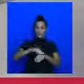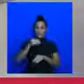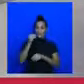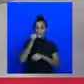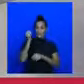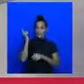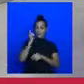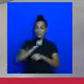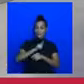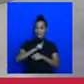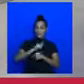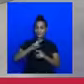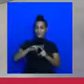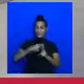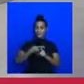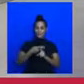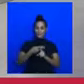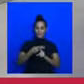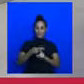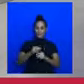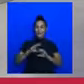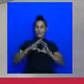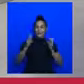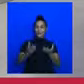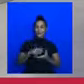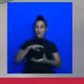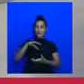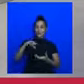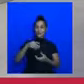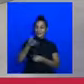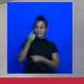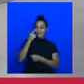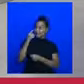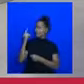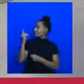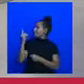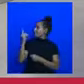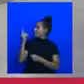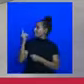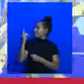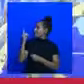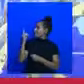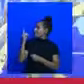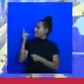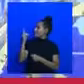uma chance de ganhar na dupla cena. Globo ligado. Bolas posicionadas.